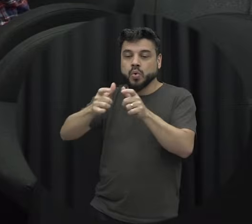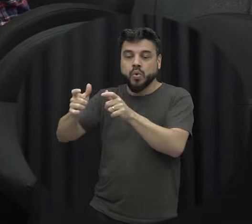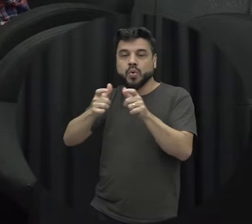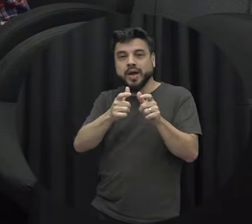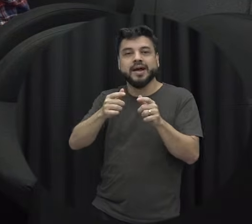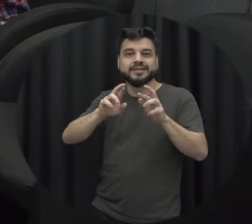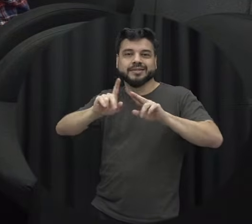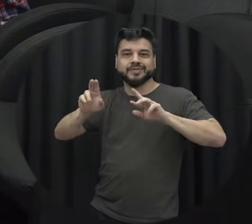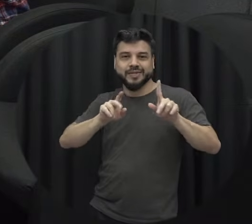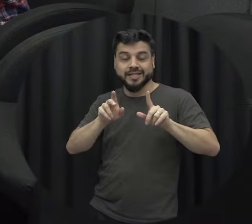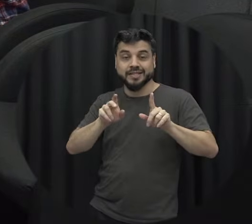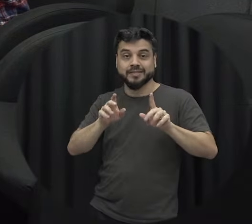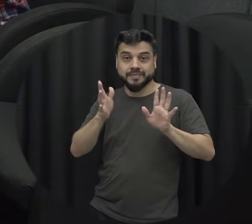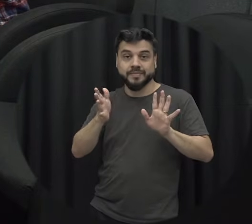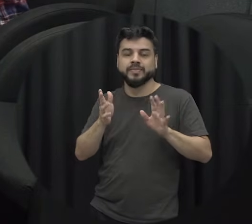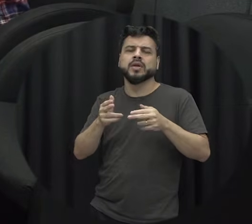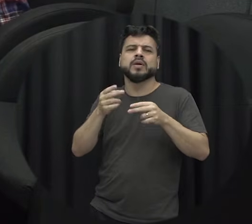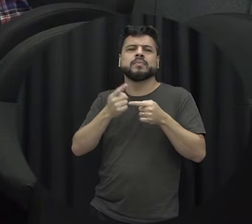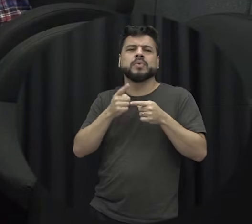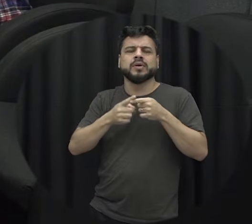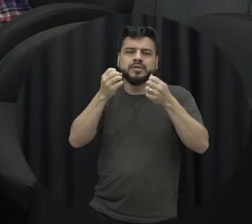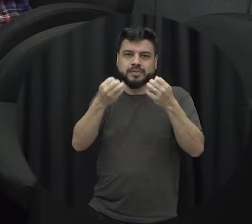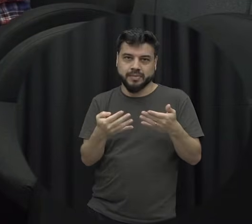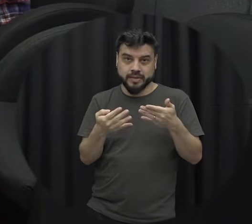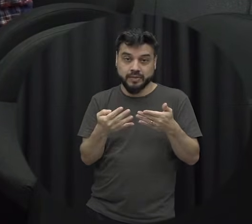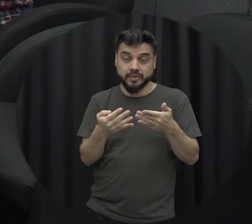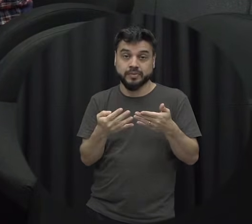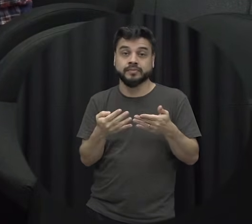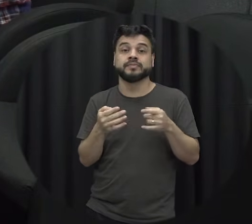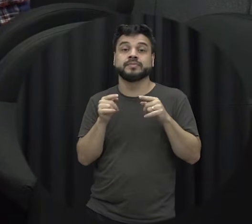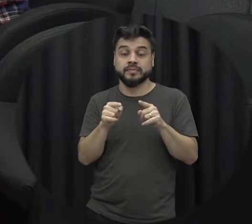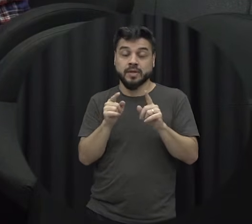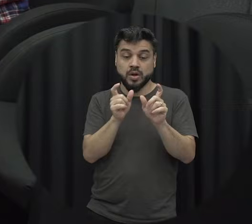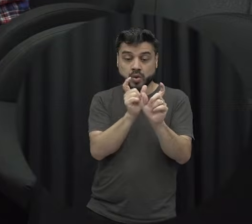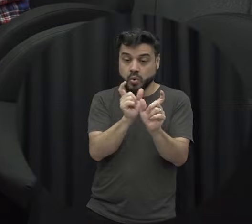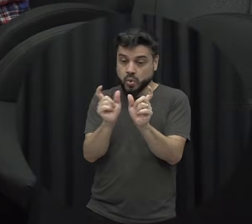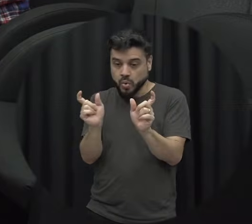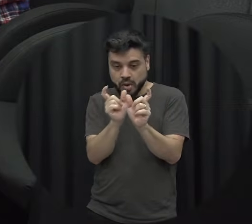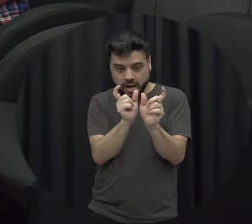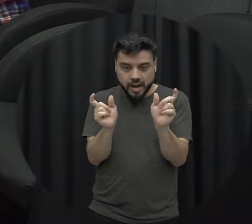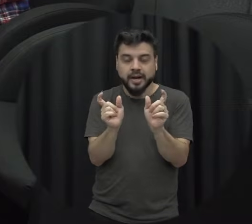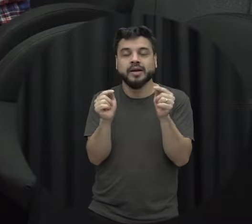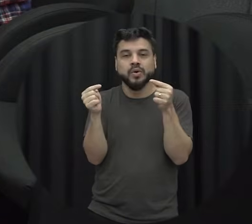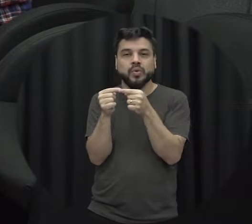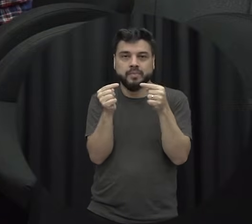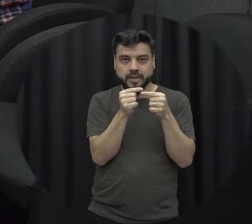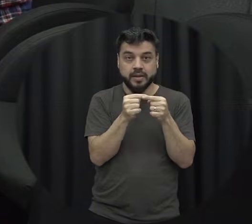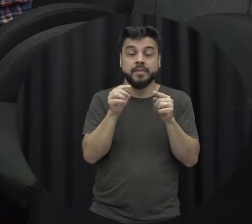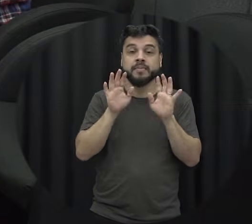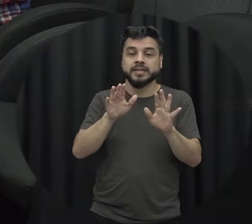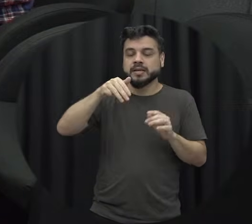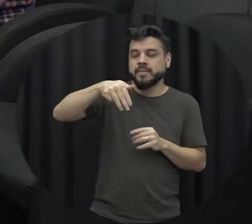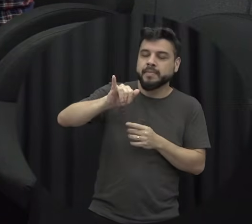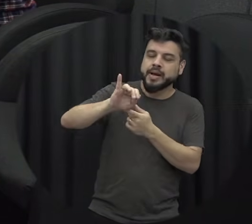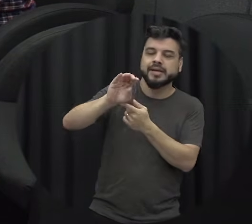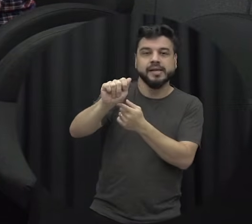isso? Porque isso é uma coisa que tem no sistema dos maias, por exemplo,